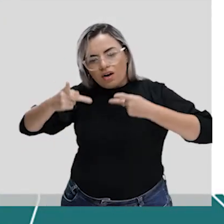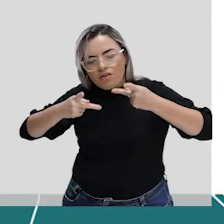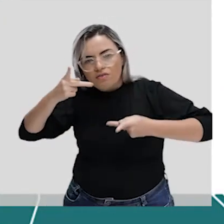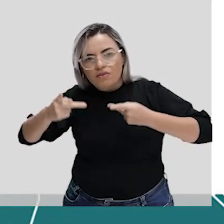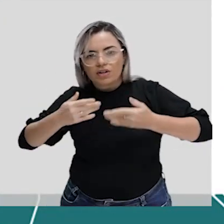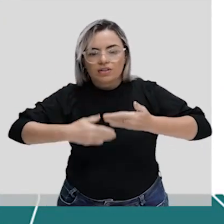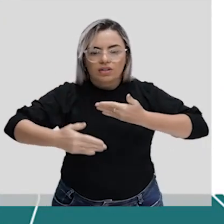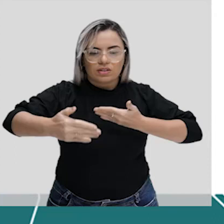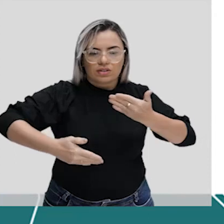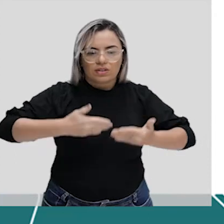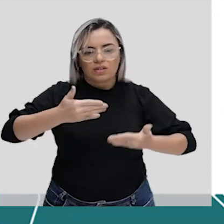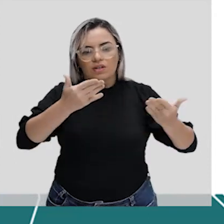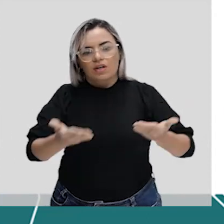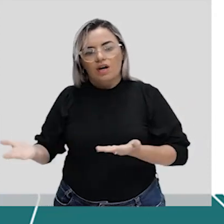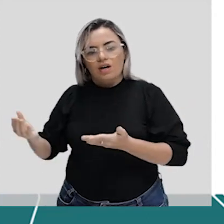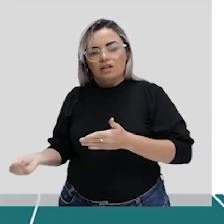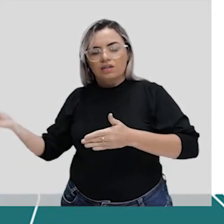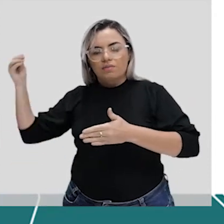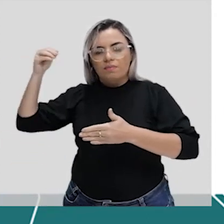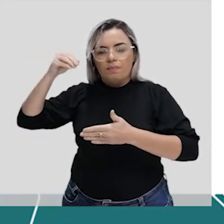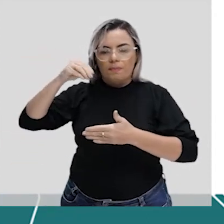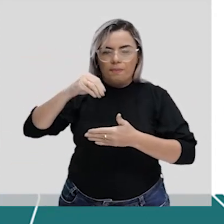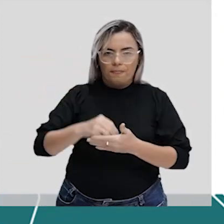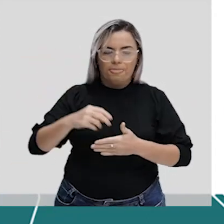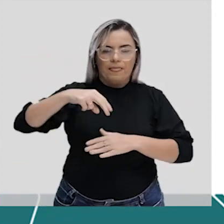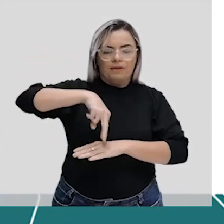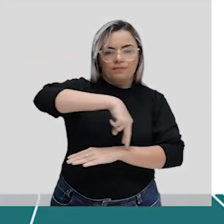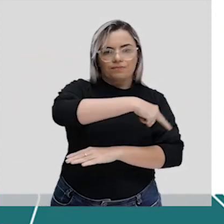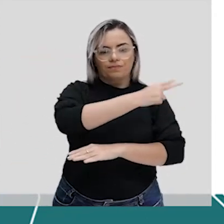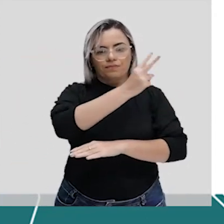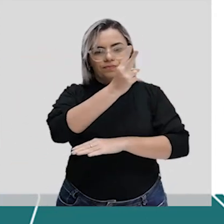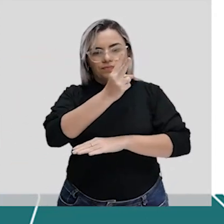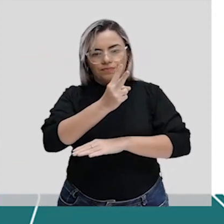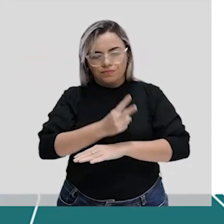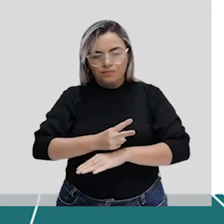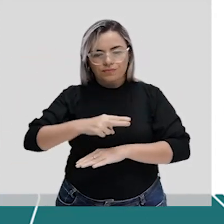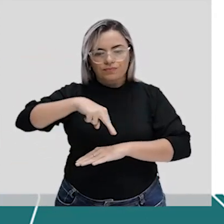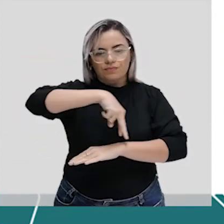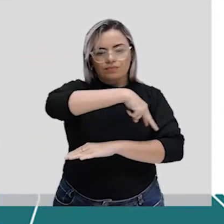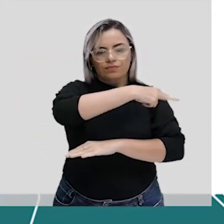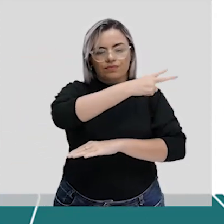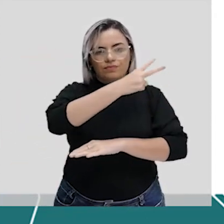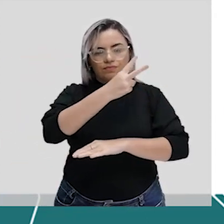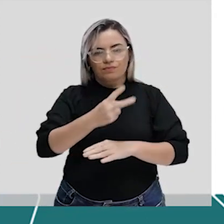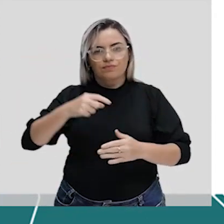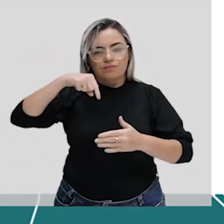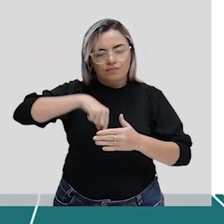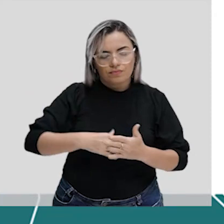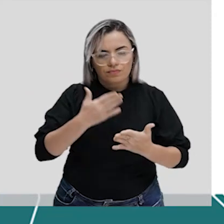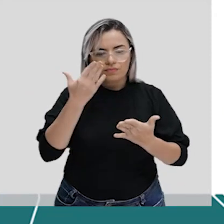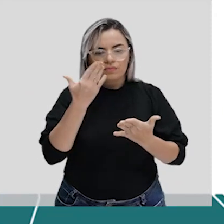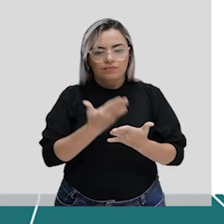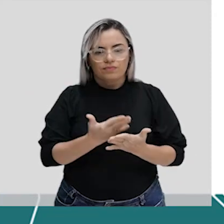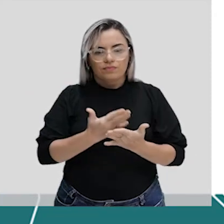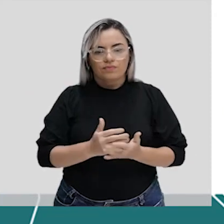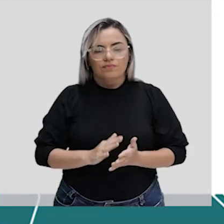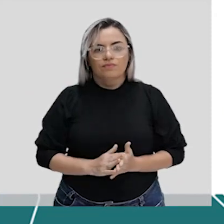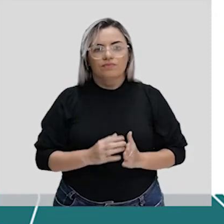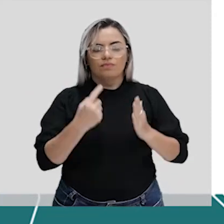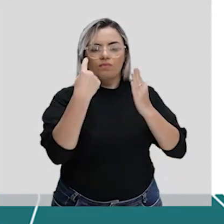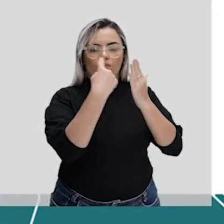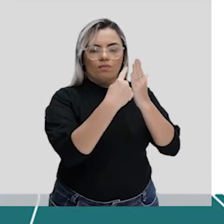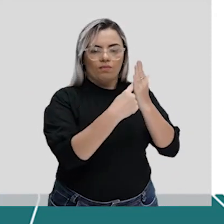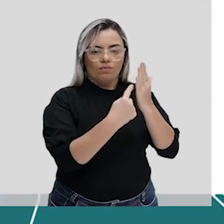ginástica artística, que aqui agora nós iremos aprofundar na ginástica artística em si, ela se divide, claro,